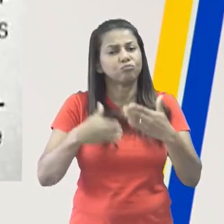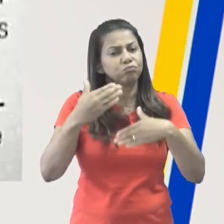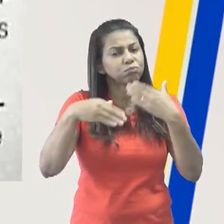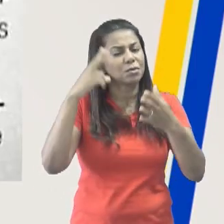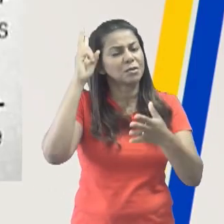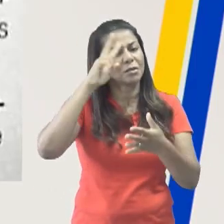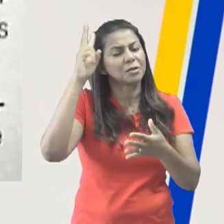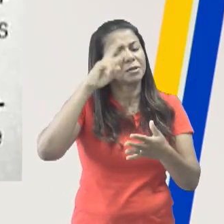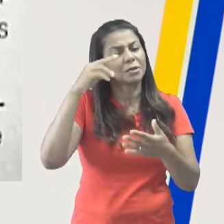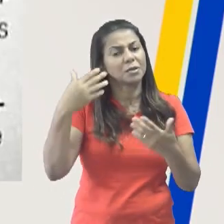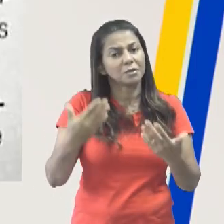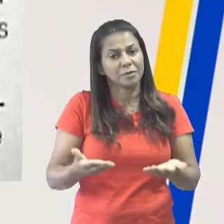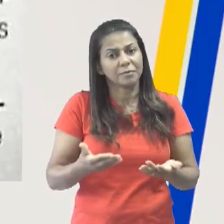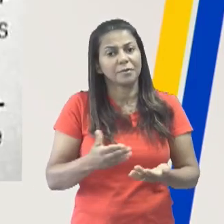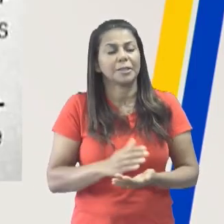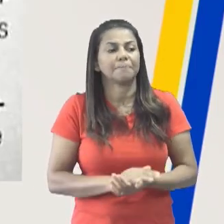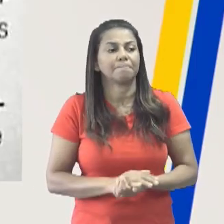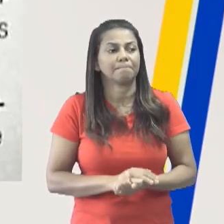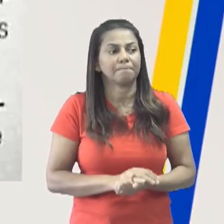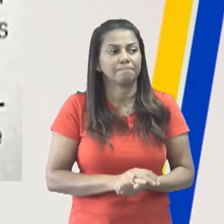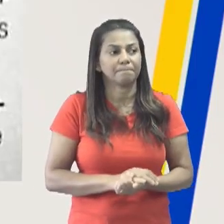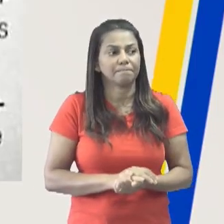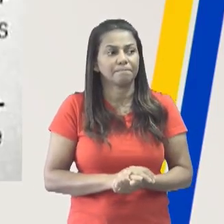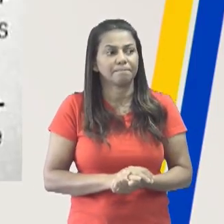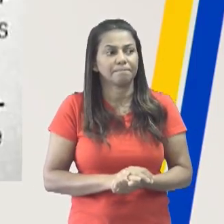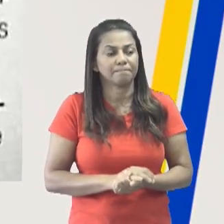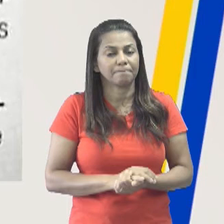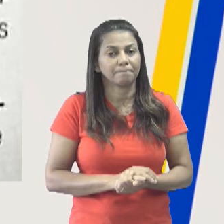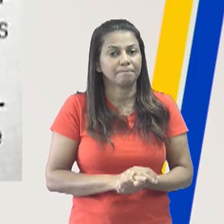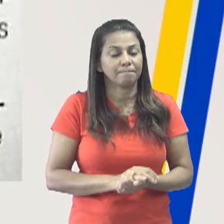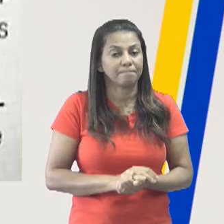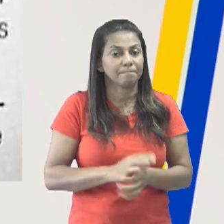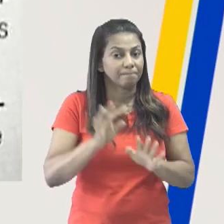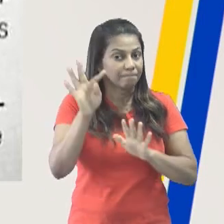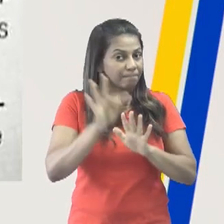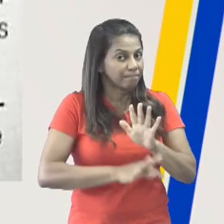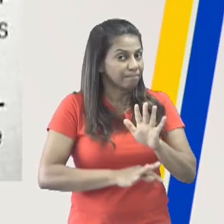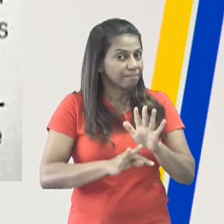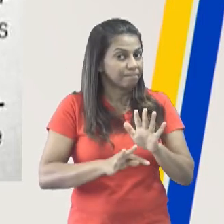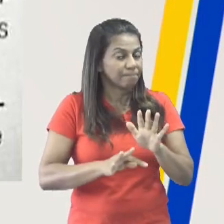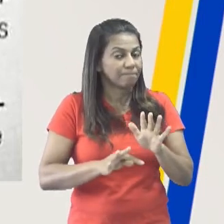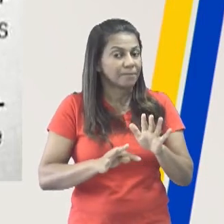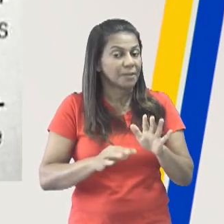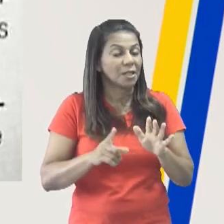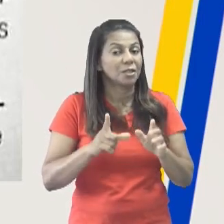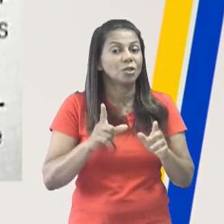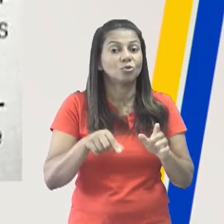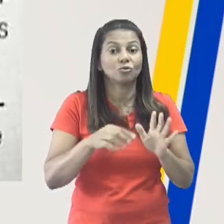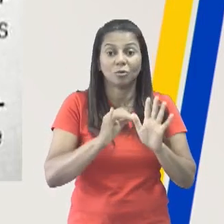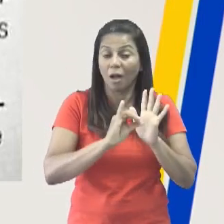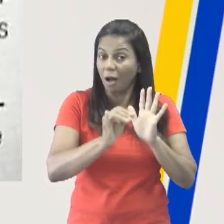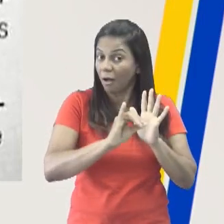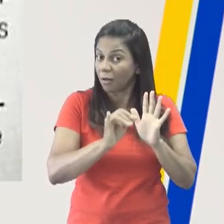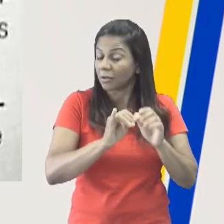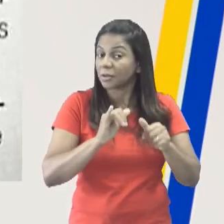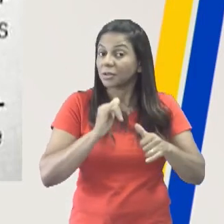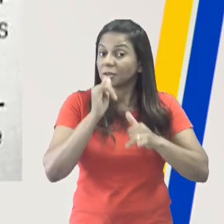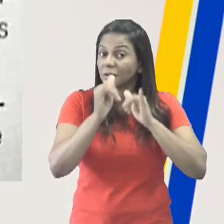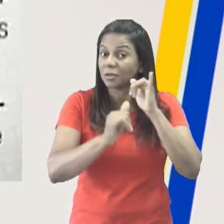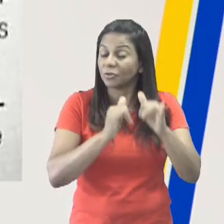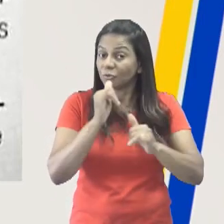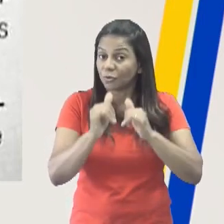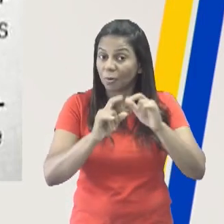história com base nesse tema. Nos textos dramáticos, as informações entre parênteses, olha aí, ó,